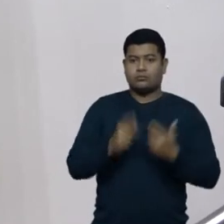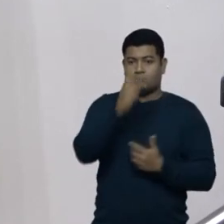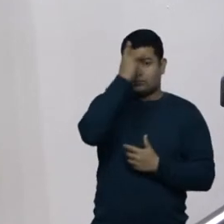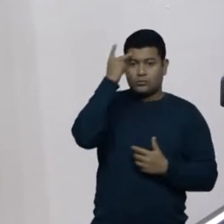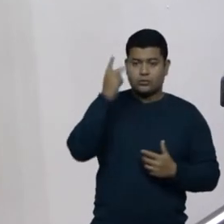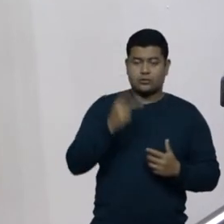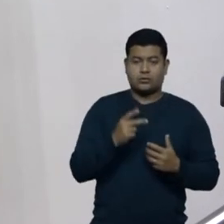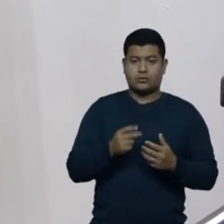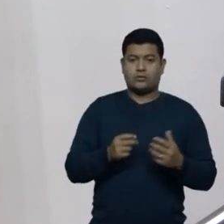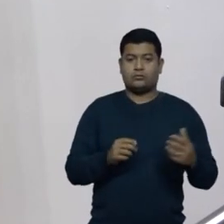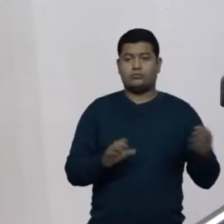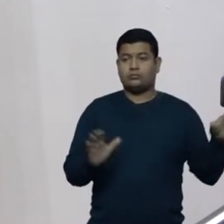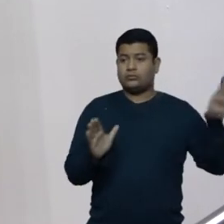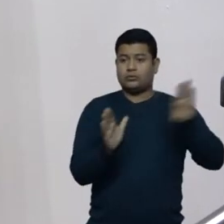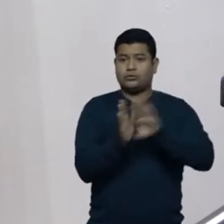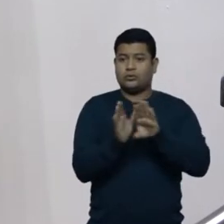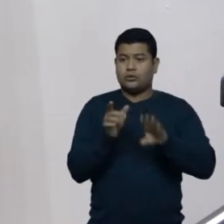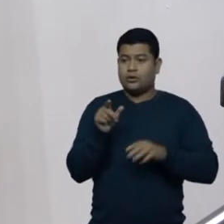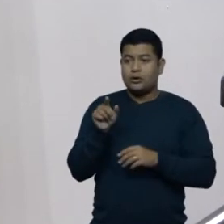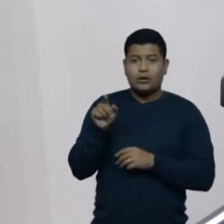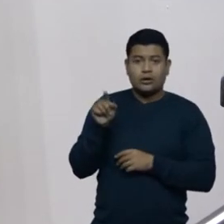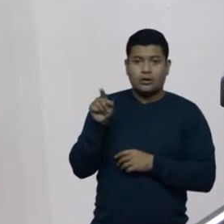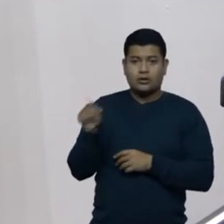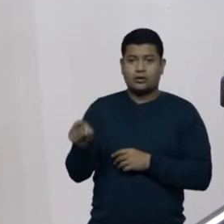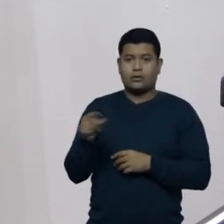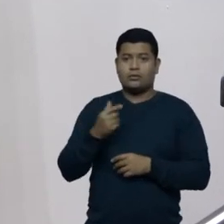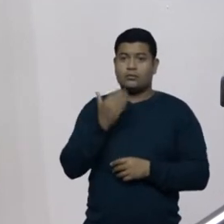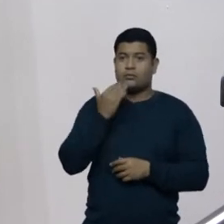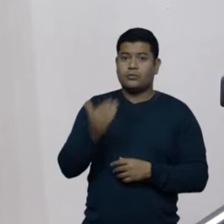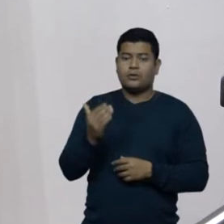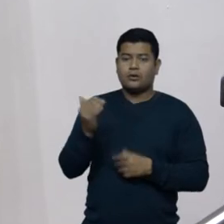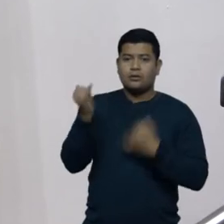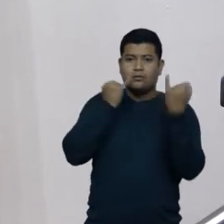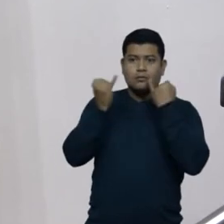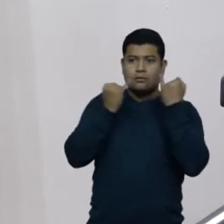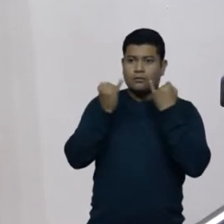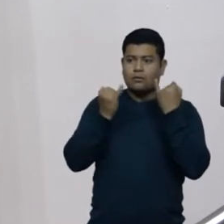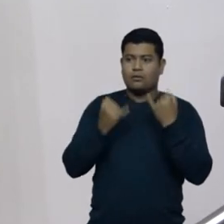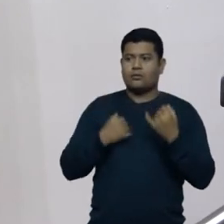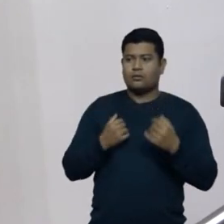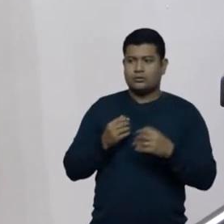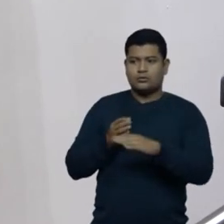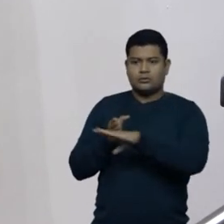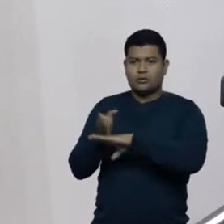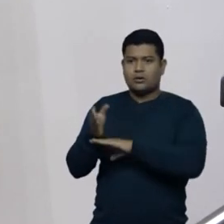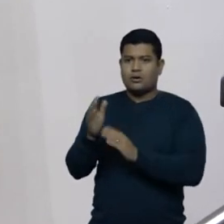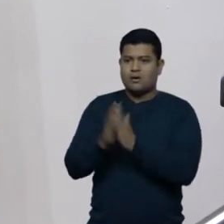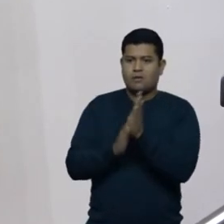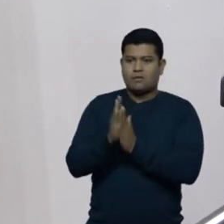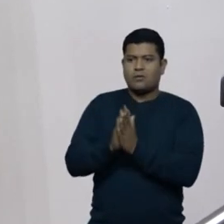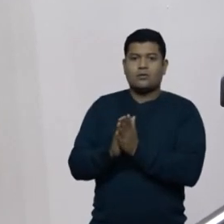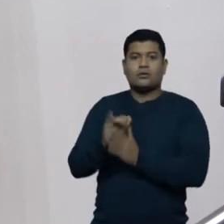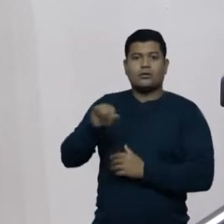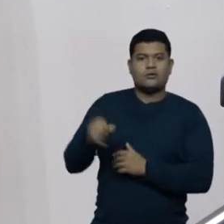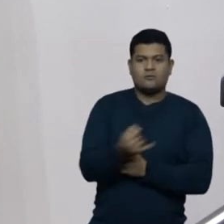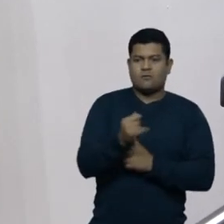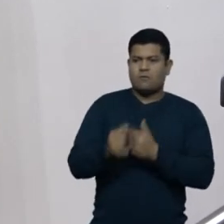que ali chegaram, como se tivessem pedido informações, atiraram no